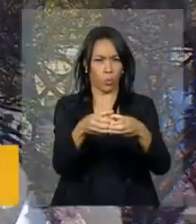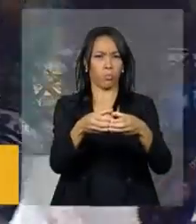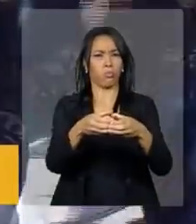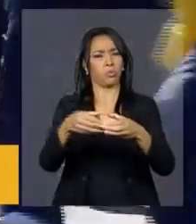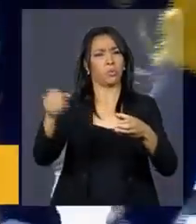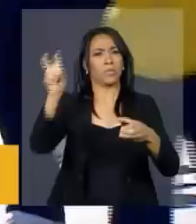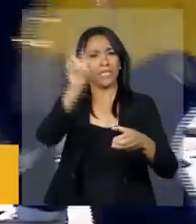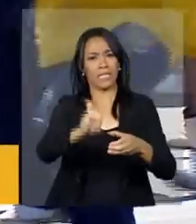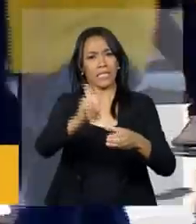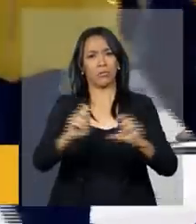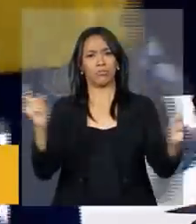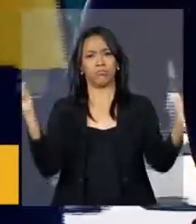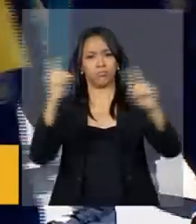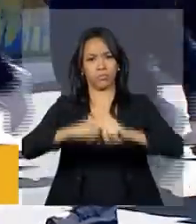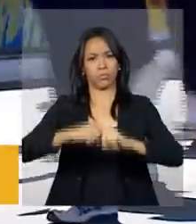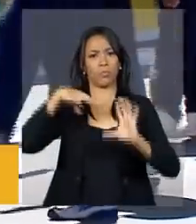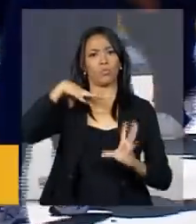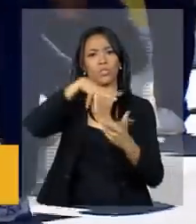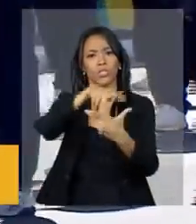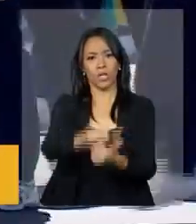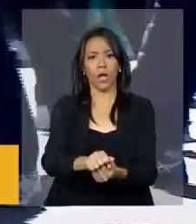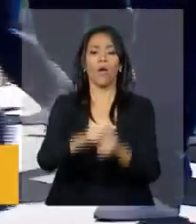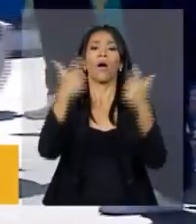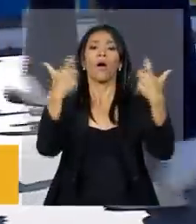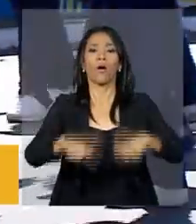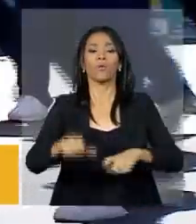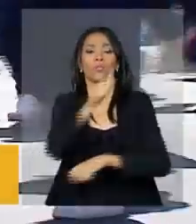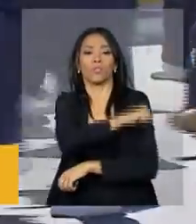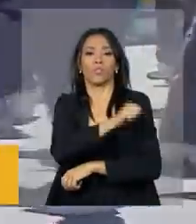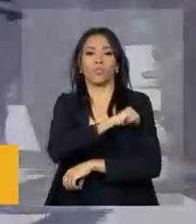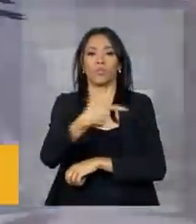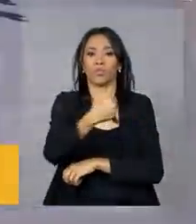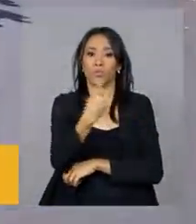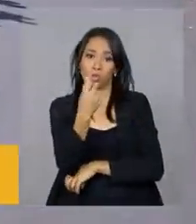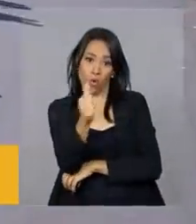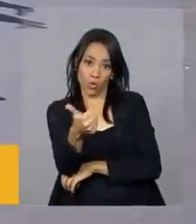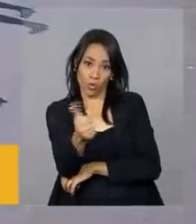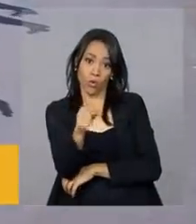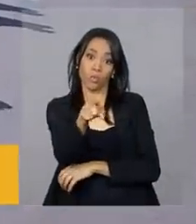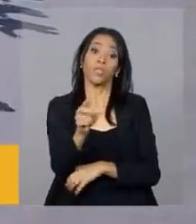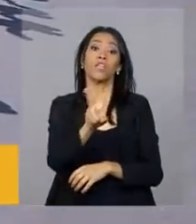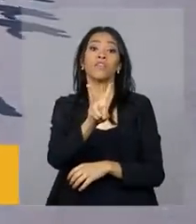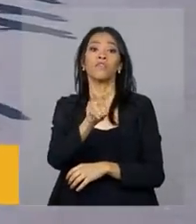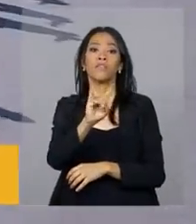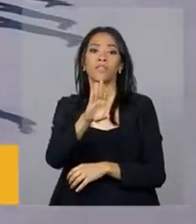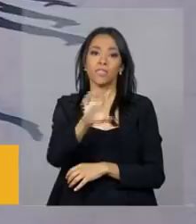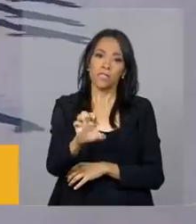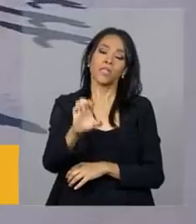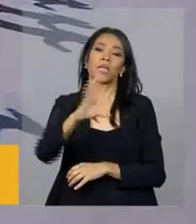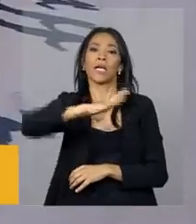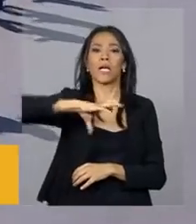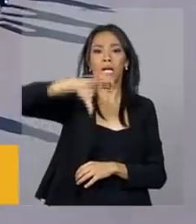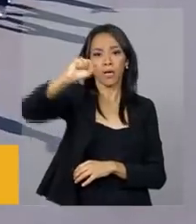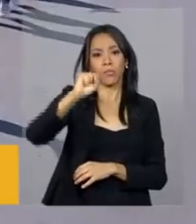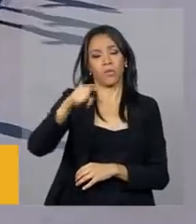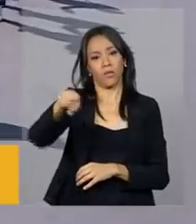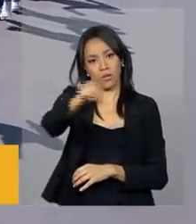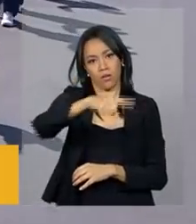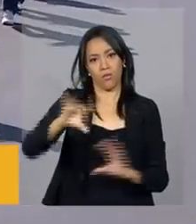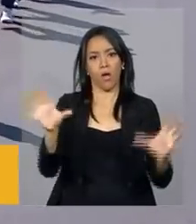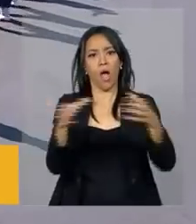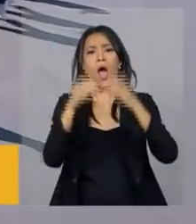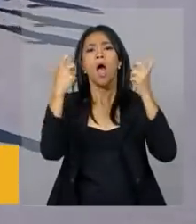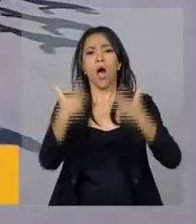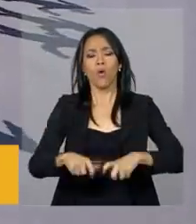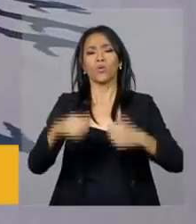dos quintos Jogos Mundiais Militares no Rio de Janeiro de 2011 e vice-campeã dos sextos Jogos Mundiais Militares na Coreia